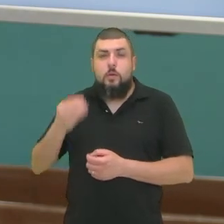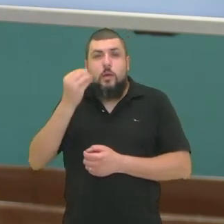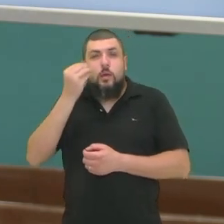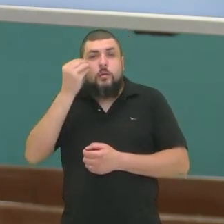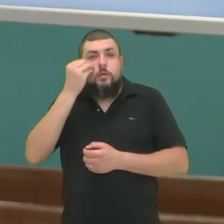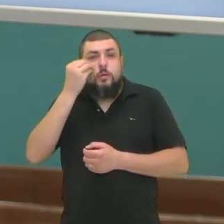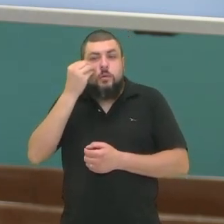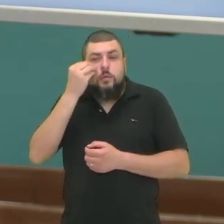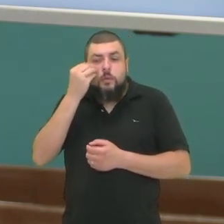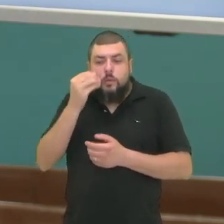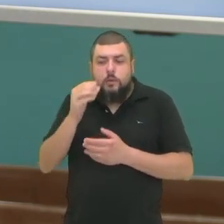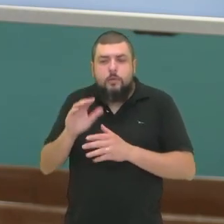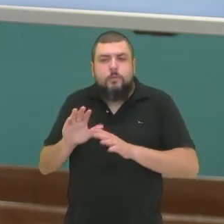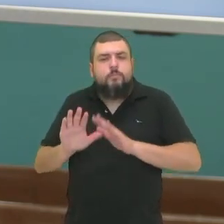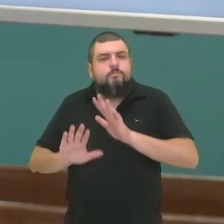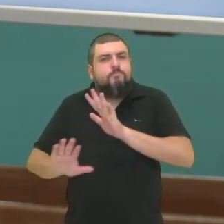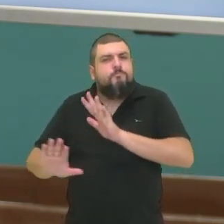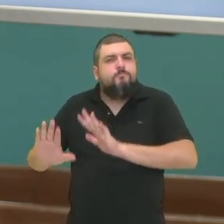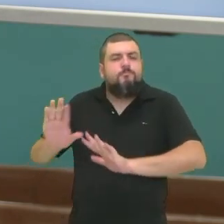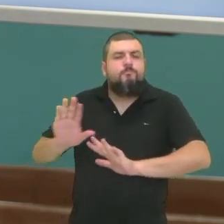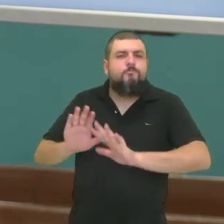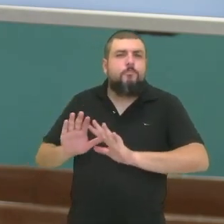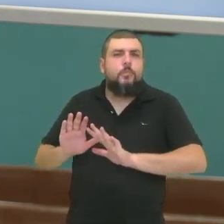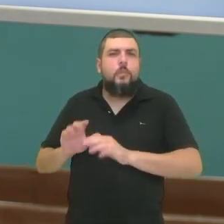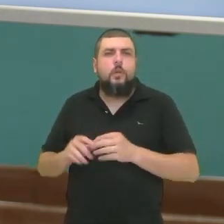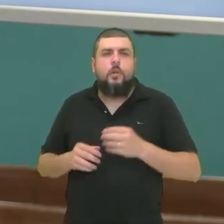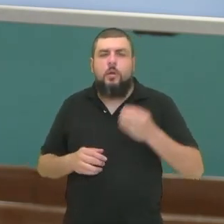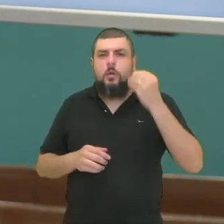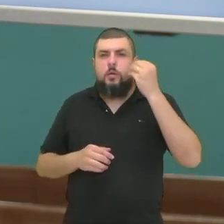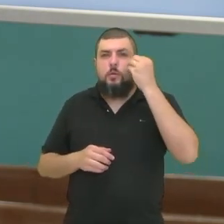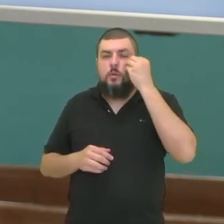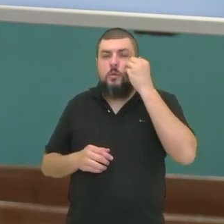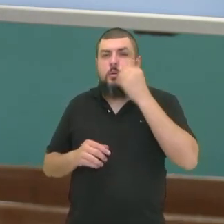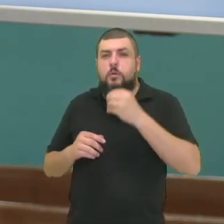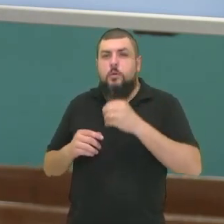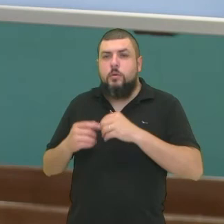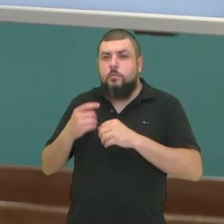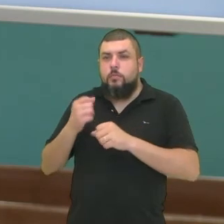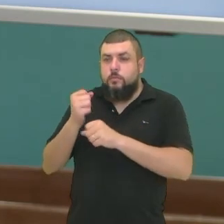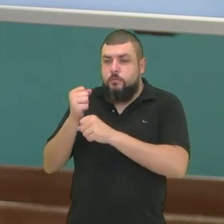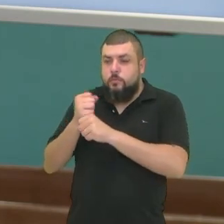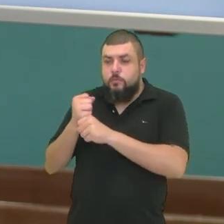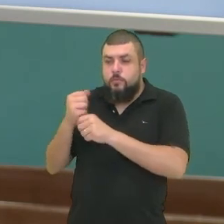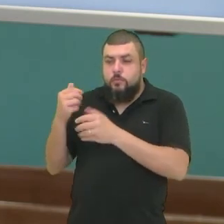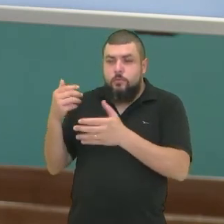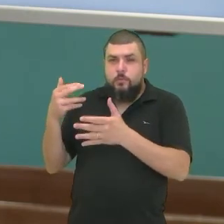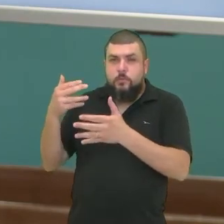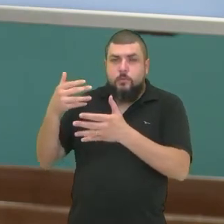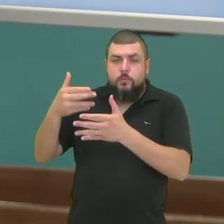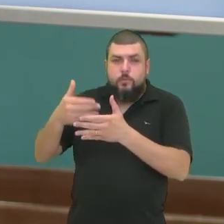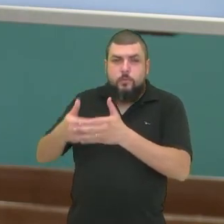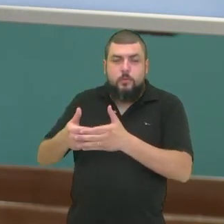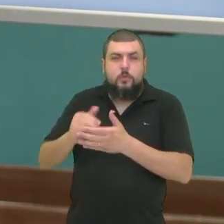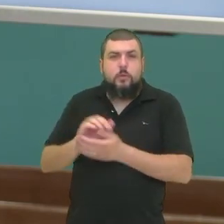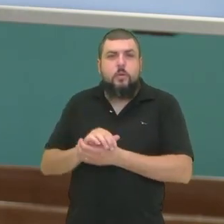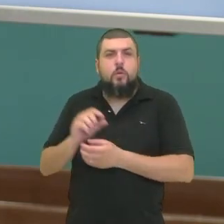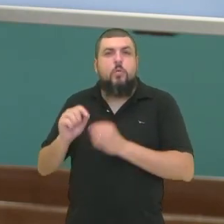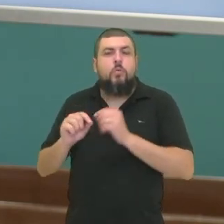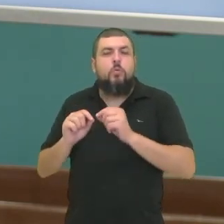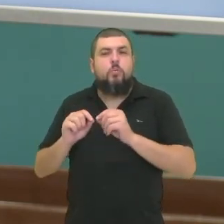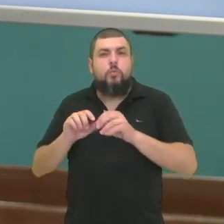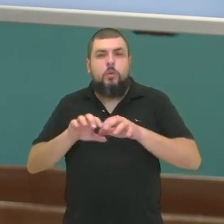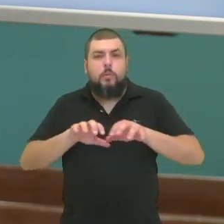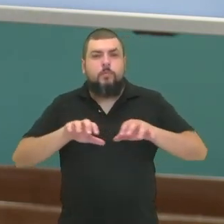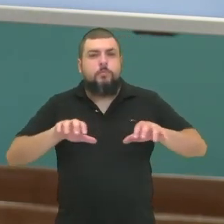fronteira com seu território, reforça nas últimas décadas a sua fronteira com Paquistão